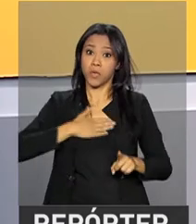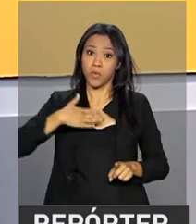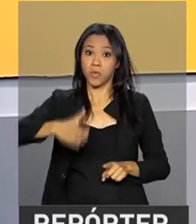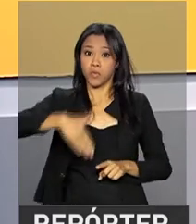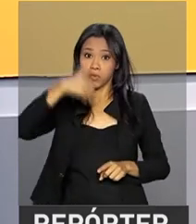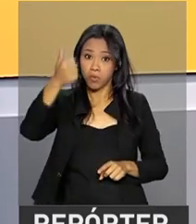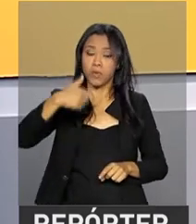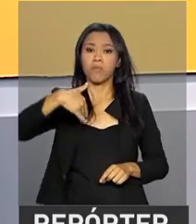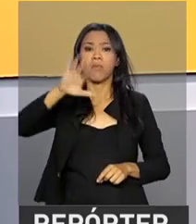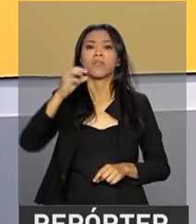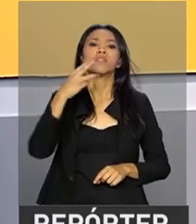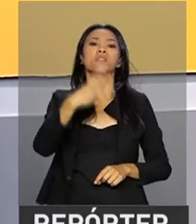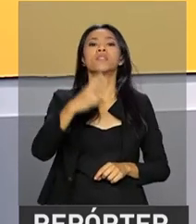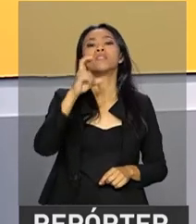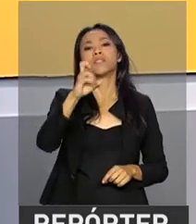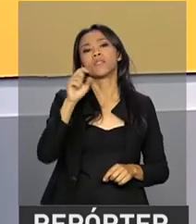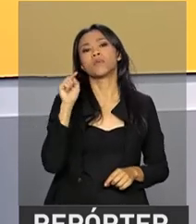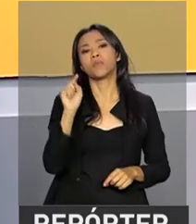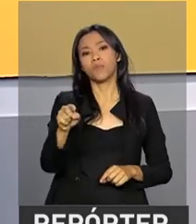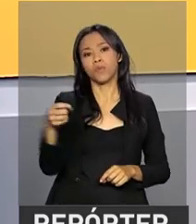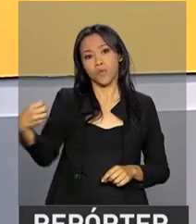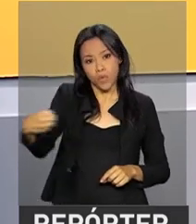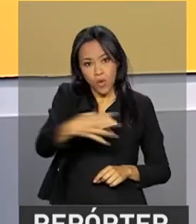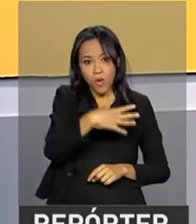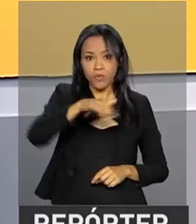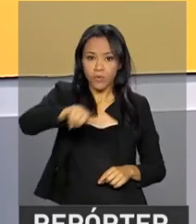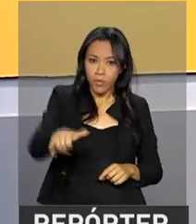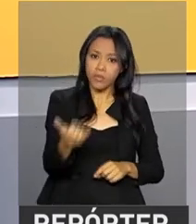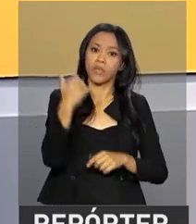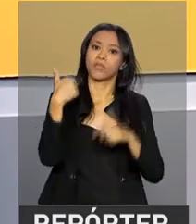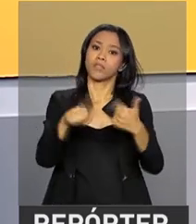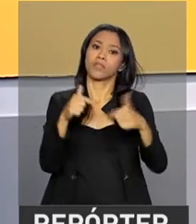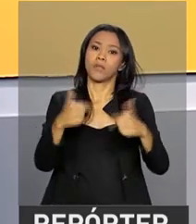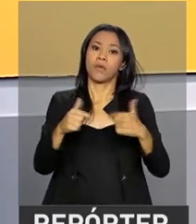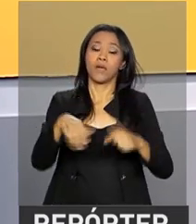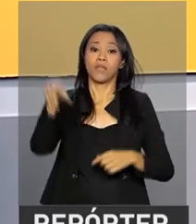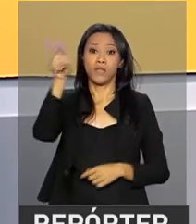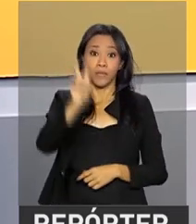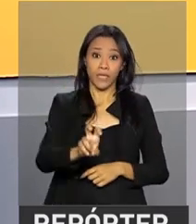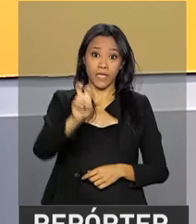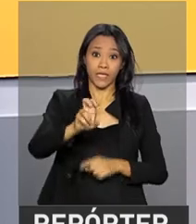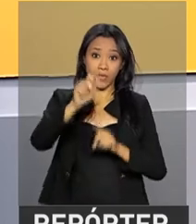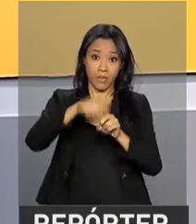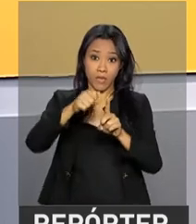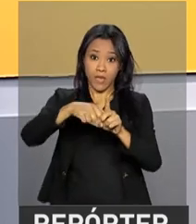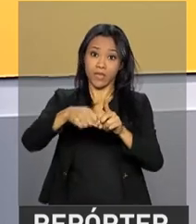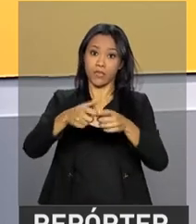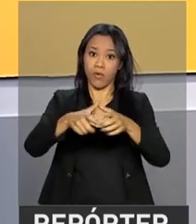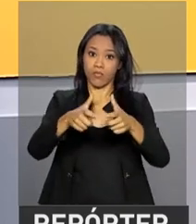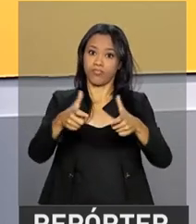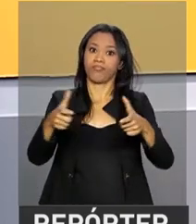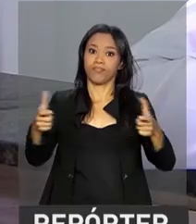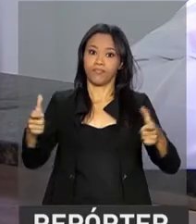mais de 35 mil novas oportunidades de trabalho no país e o 5º mês seguido com crescimento.